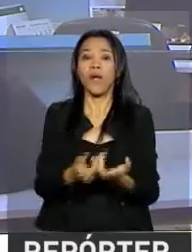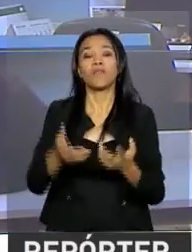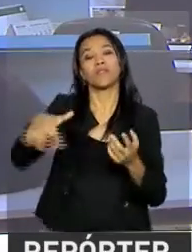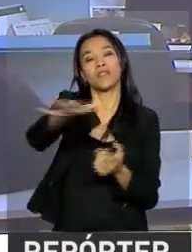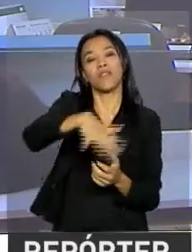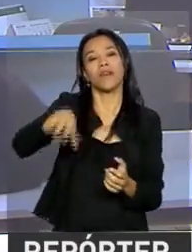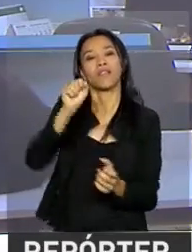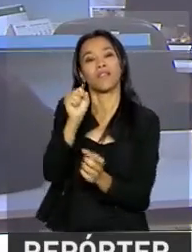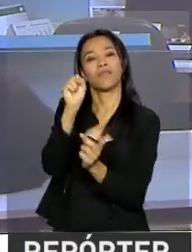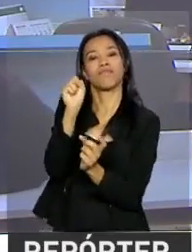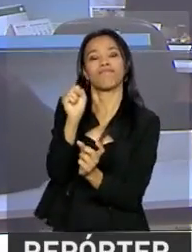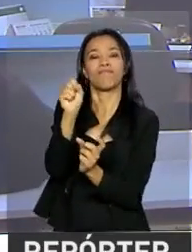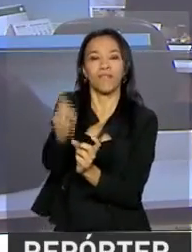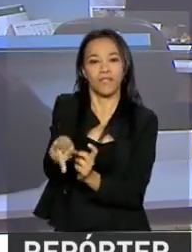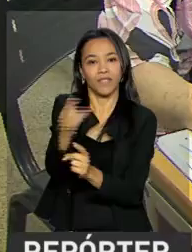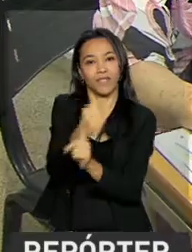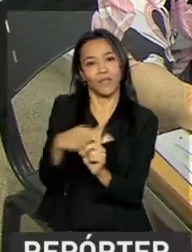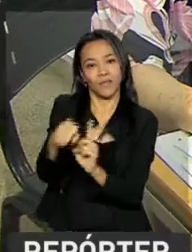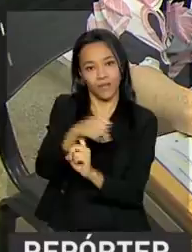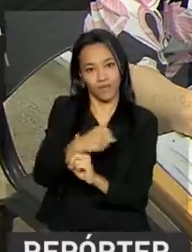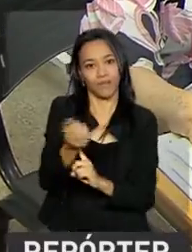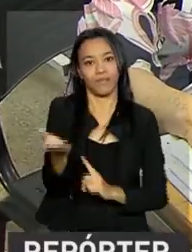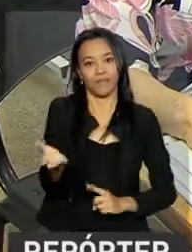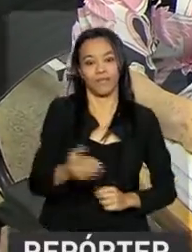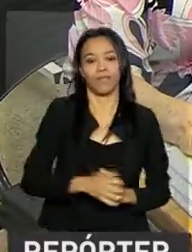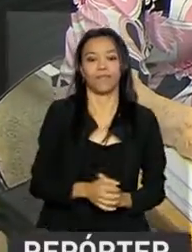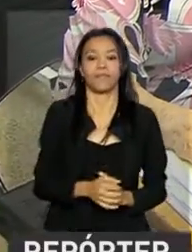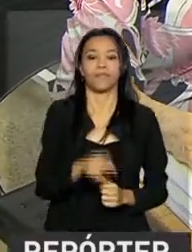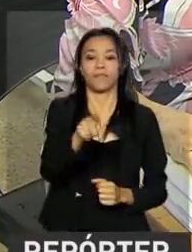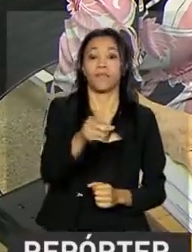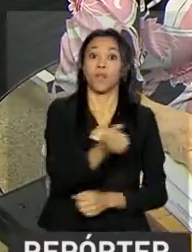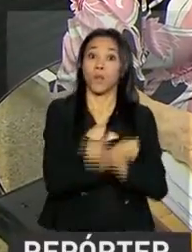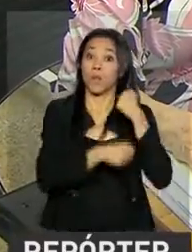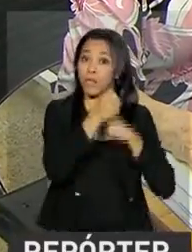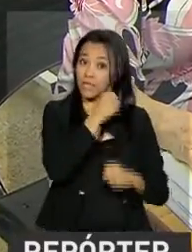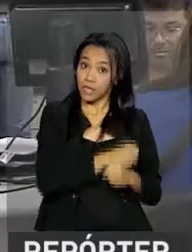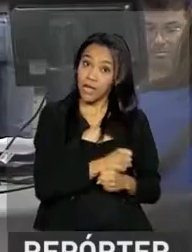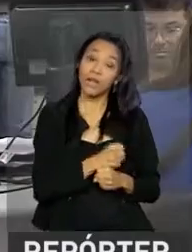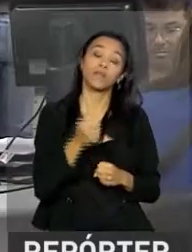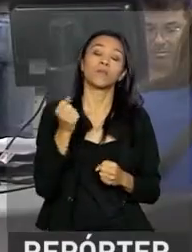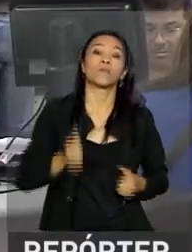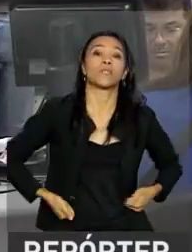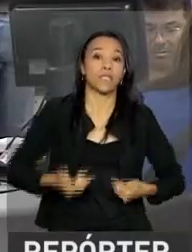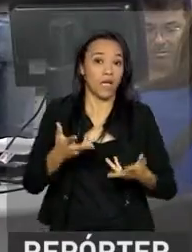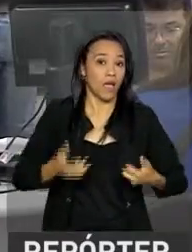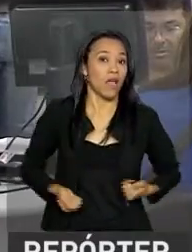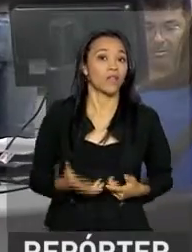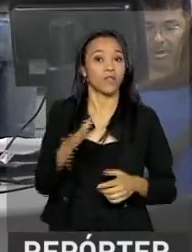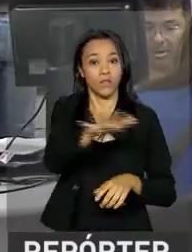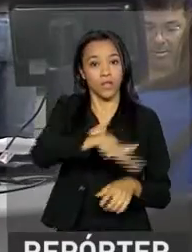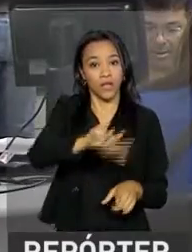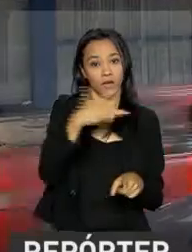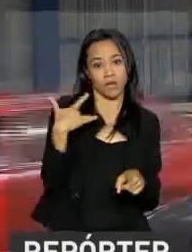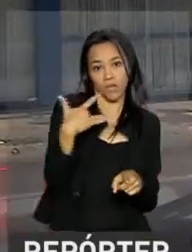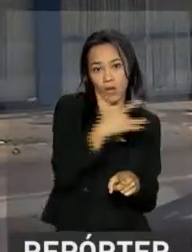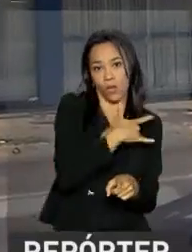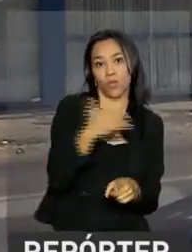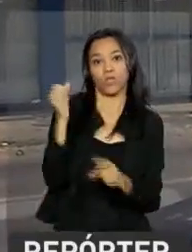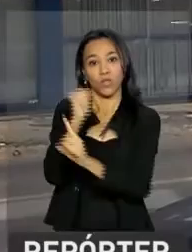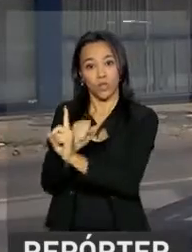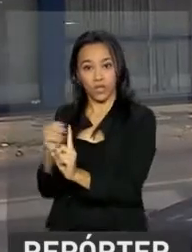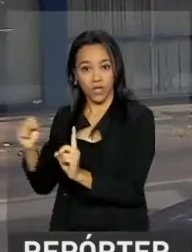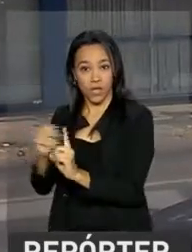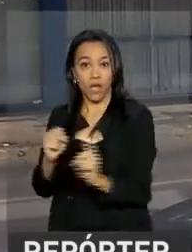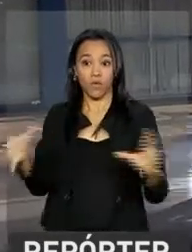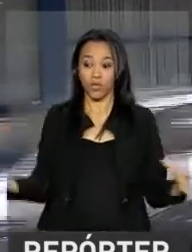a Previdência Social. No ano passado, os gastos com saúde, previdência e assistência social, que